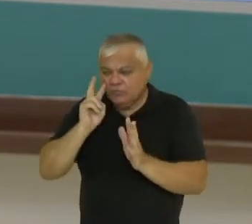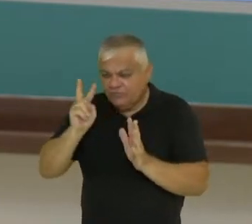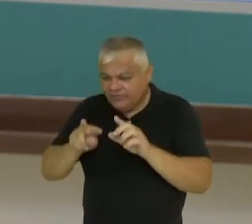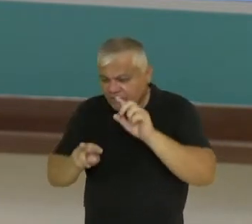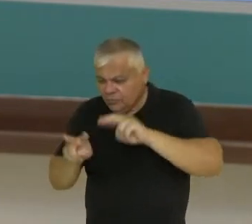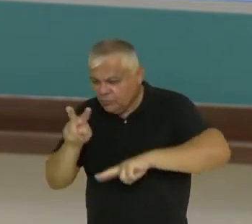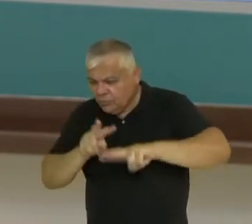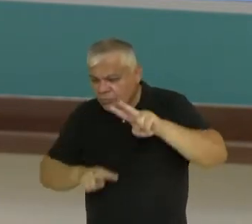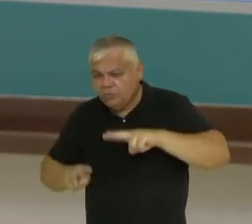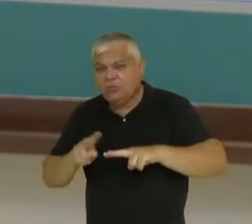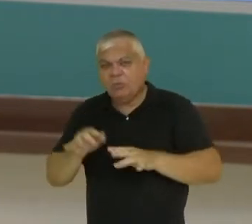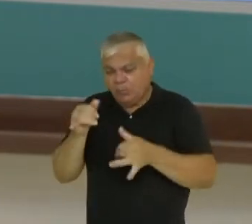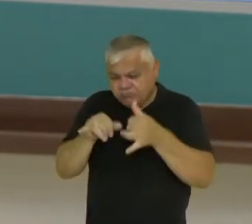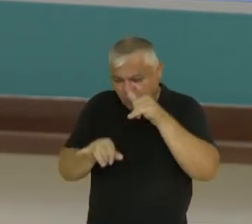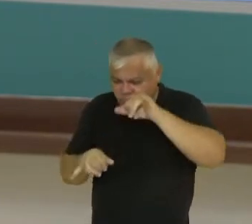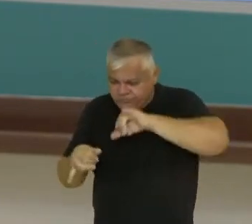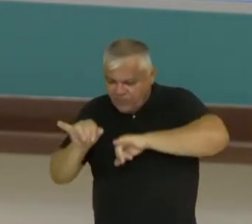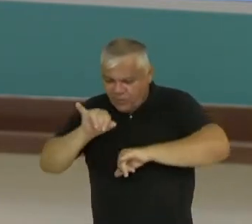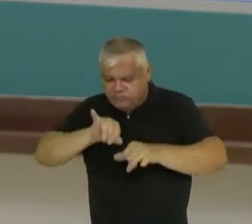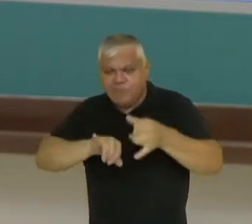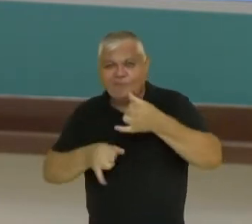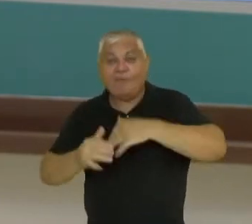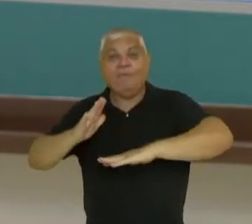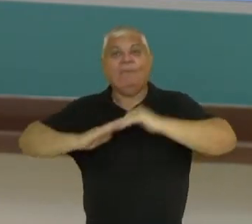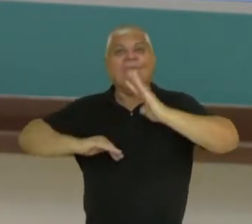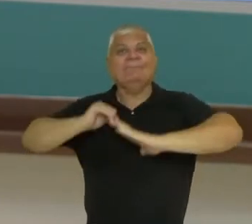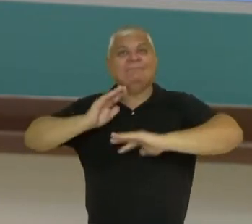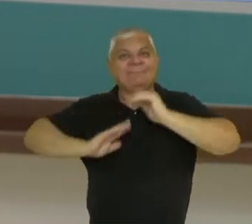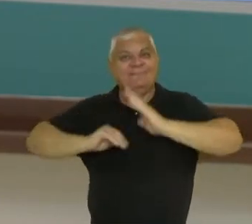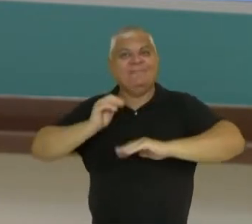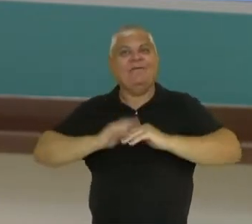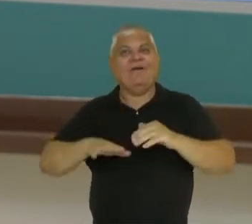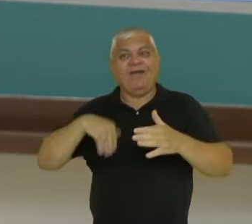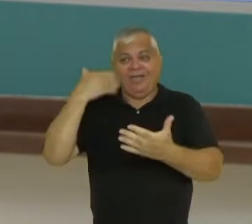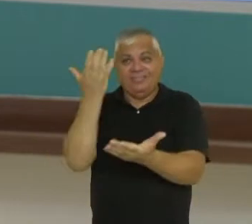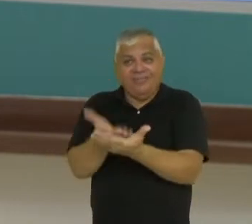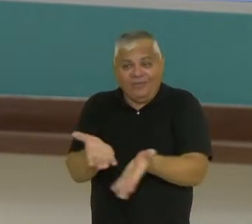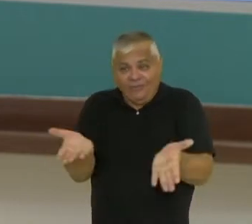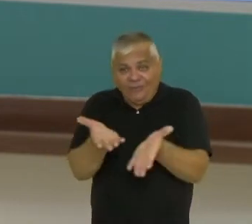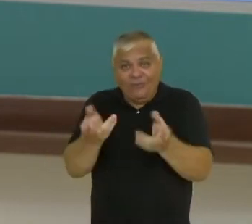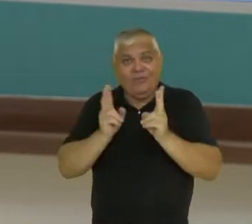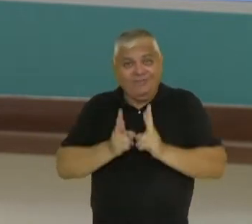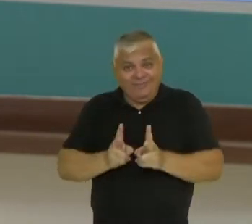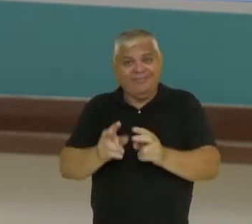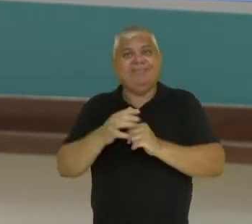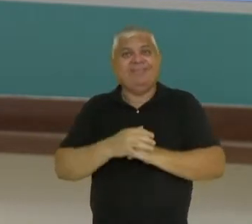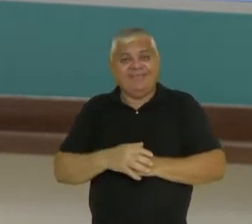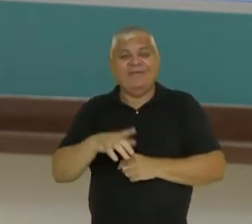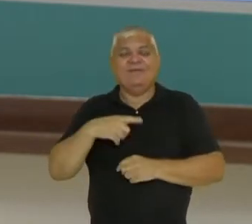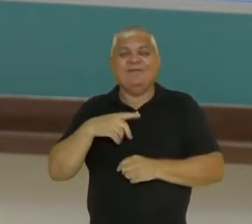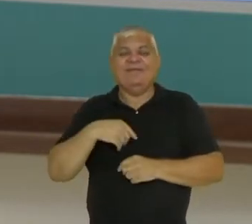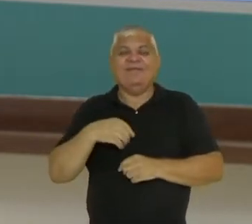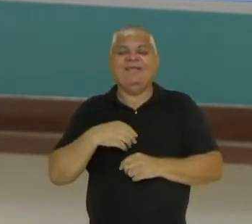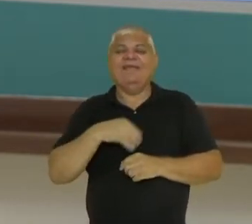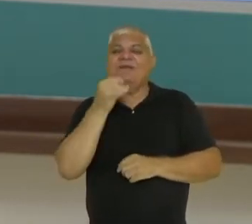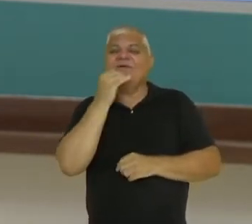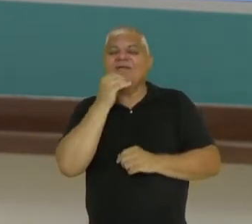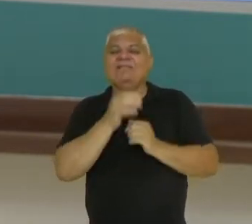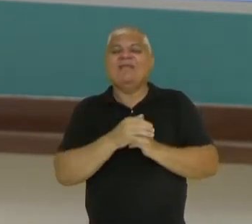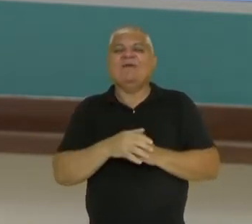e a alquimia contribuiu em muito para coisas que usamos até hoje, como, por exemplo, os processos de destilação, os